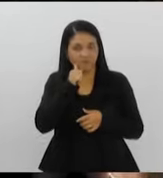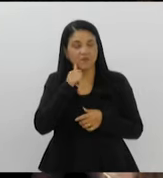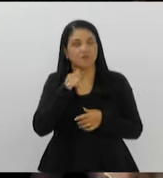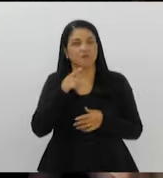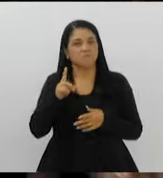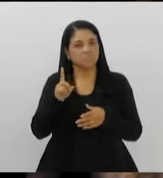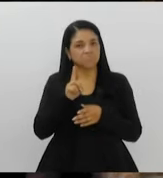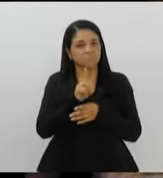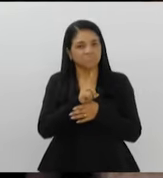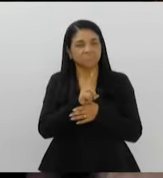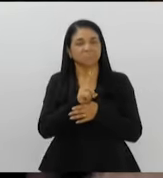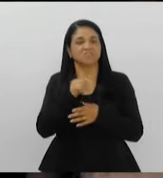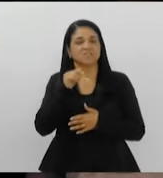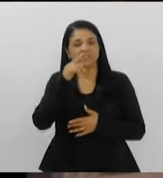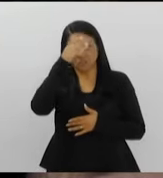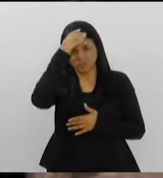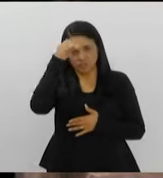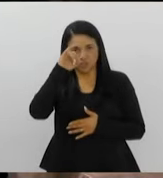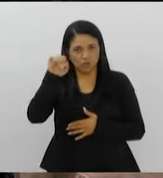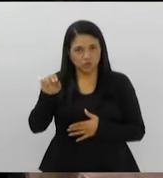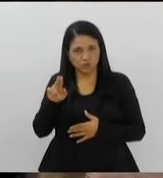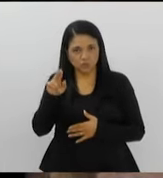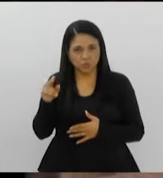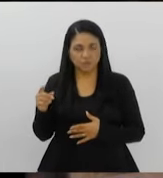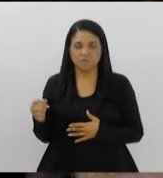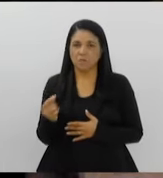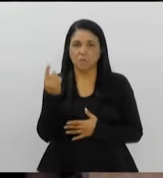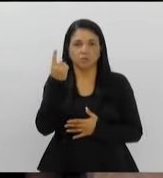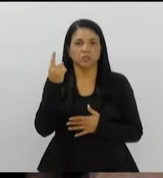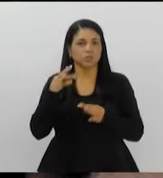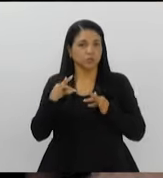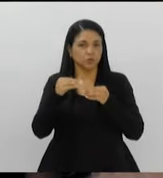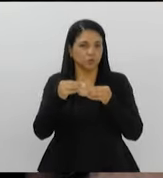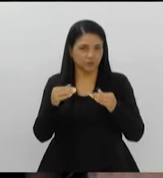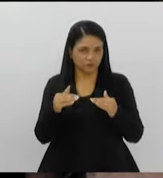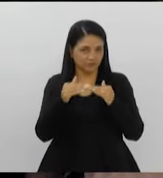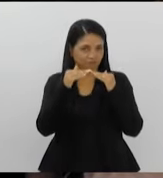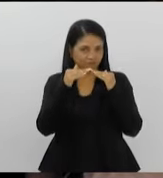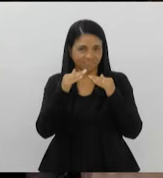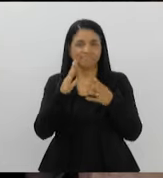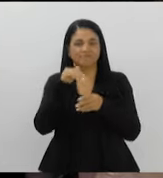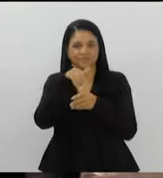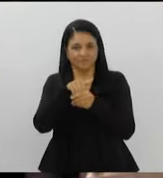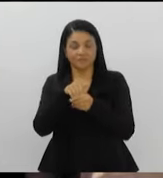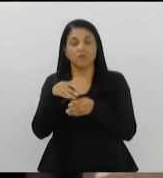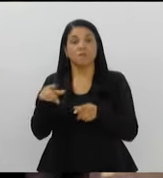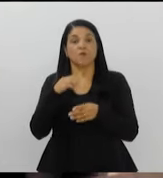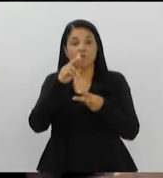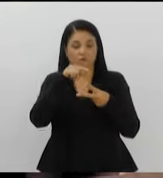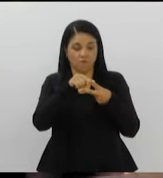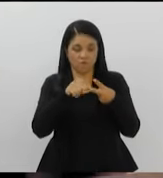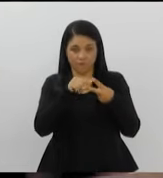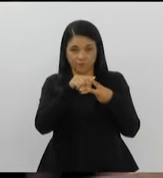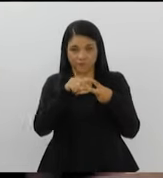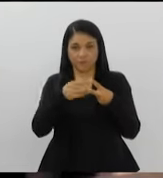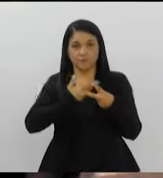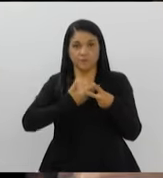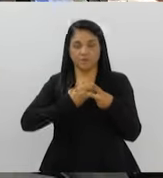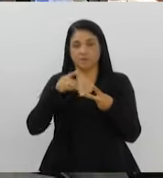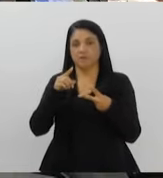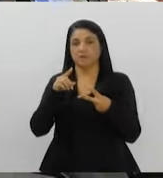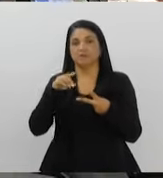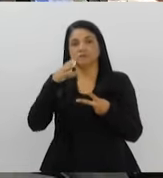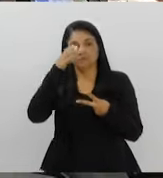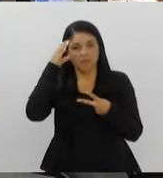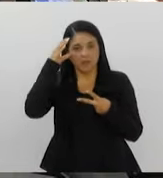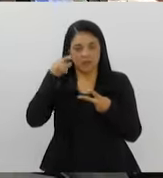Ju. Foi importantíssimo, unanimidade. E o meu voto vai para minha amiga Célia Jordão e para Zeidan.